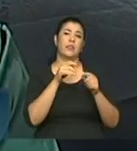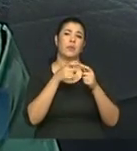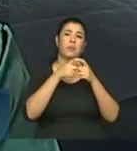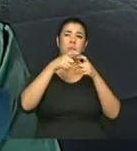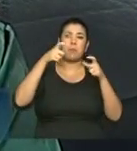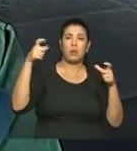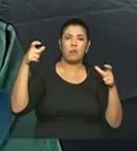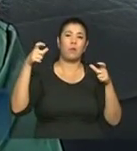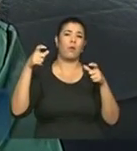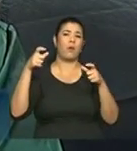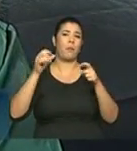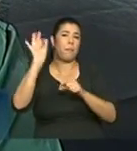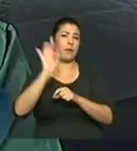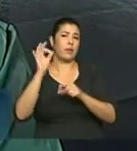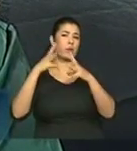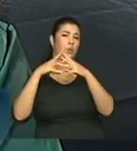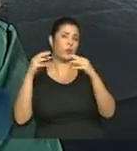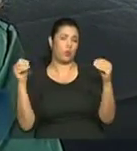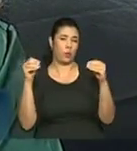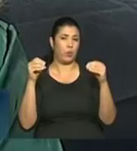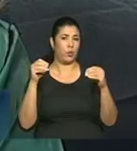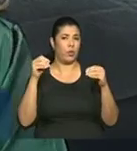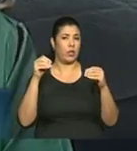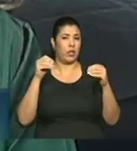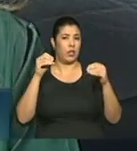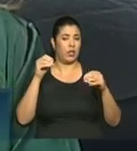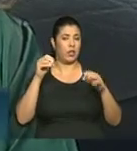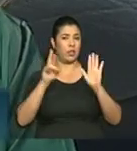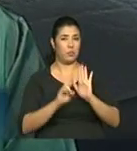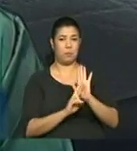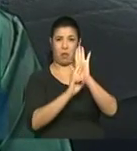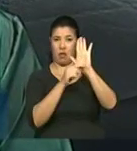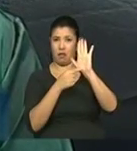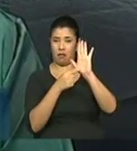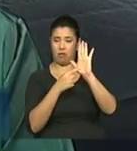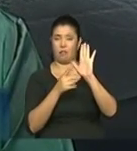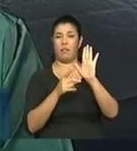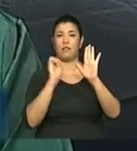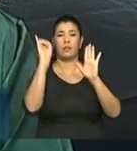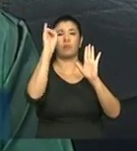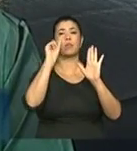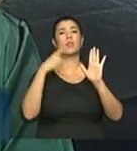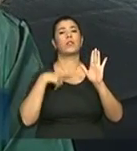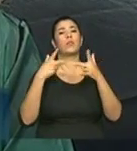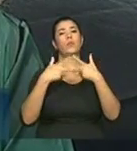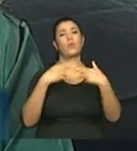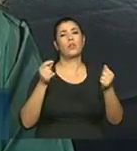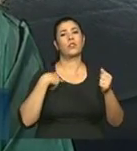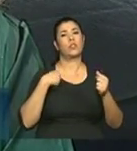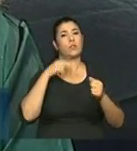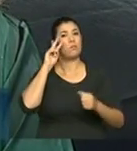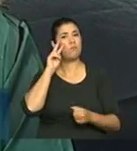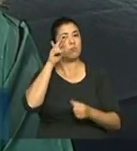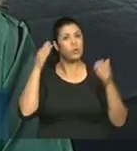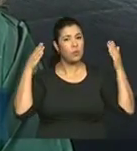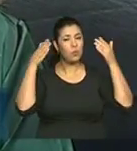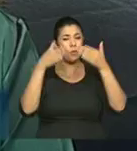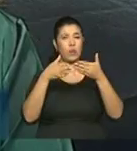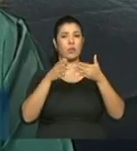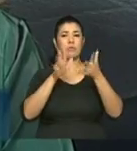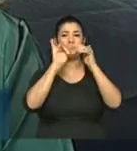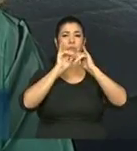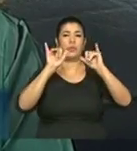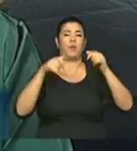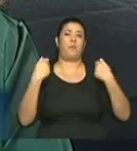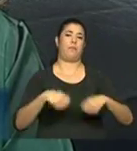esse é um indicador extremamente importante. E é importante, uma das coisas que nós estamos chamando a atenção nessa campanha é